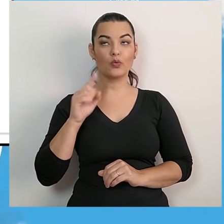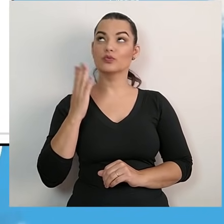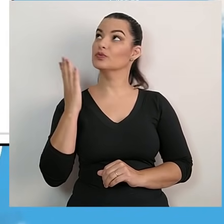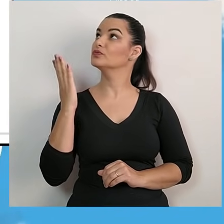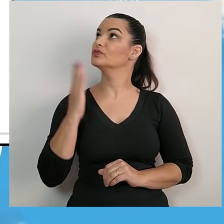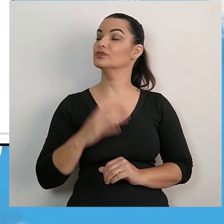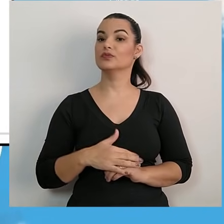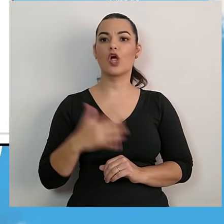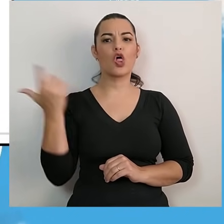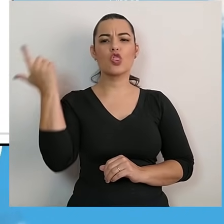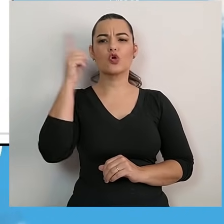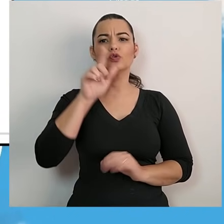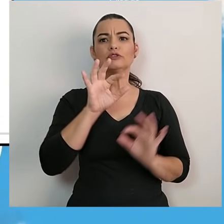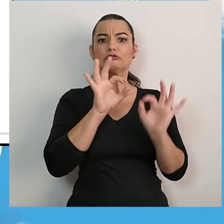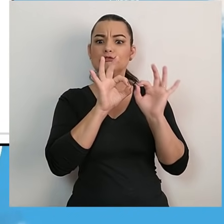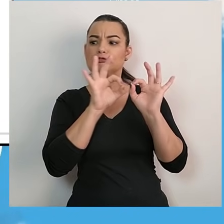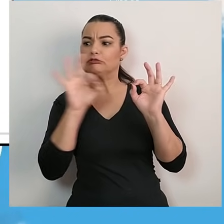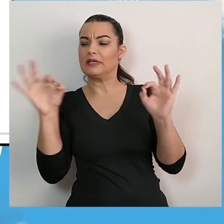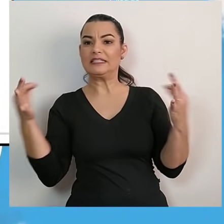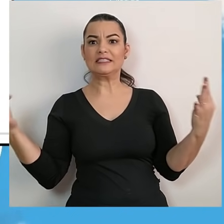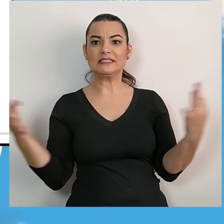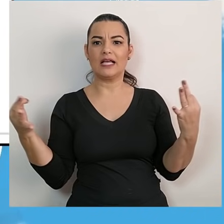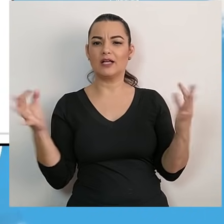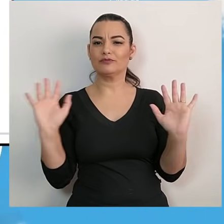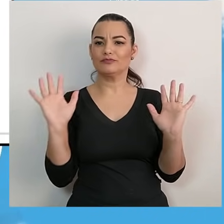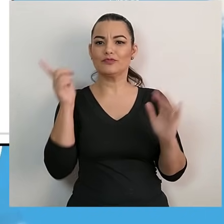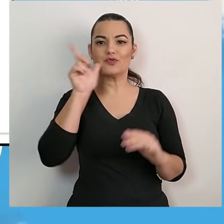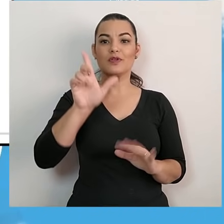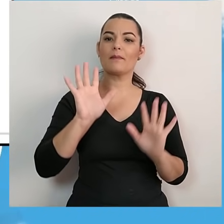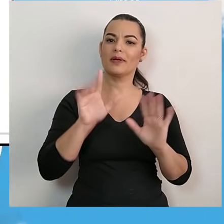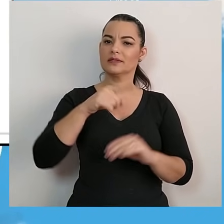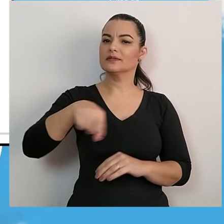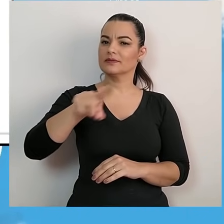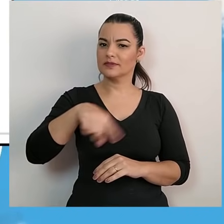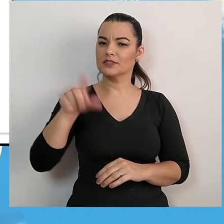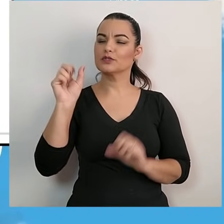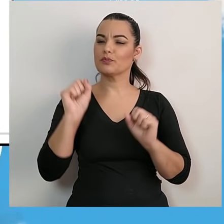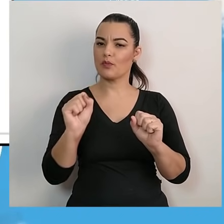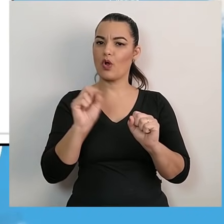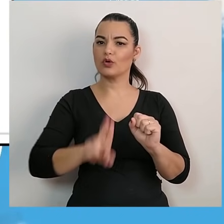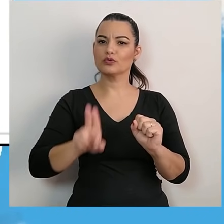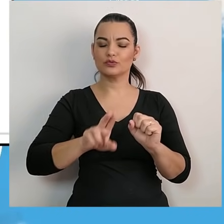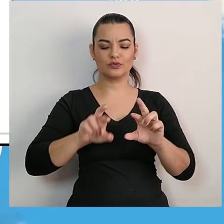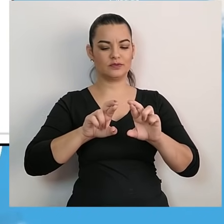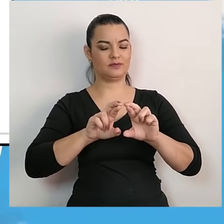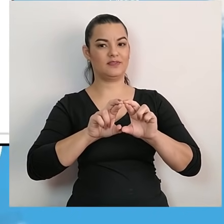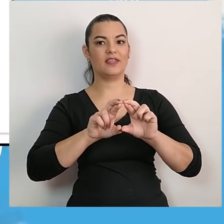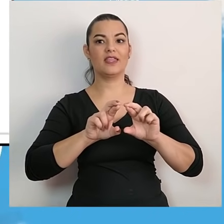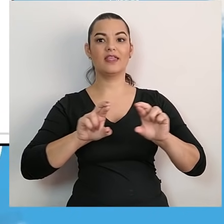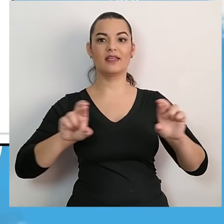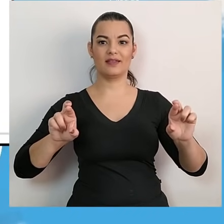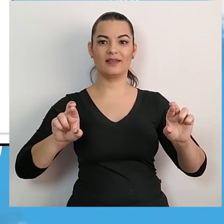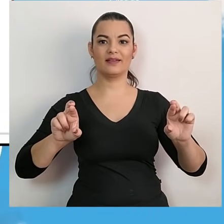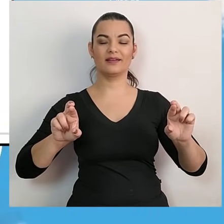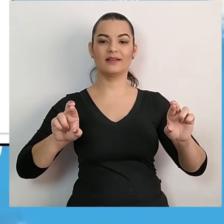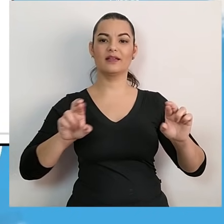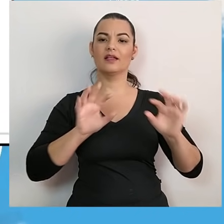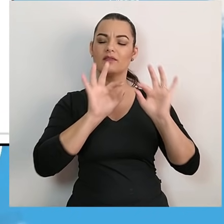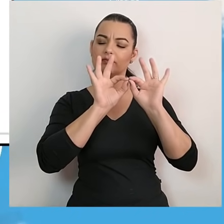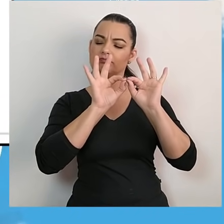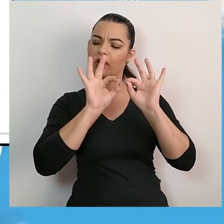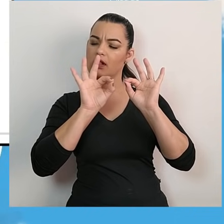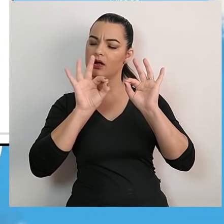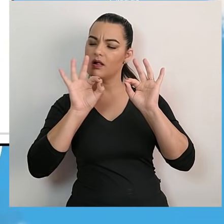A Pro não vai conseguir ir retinho até o outro lado, mas vocês podem colocar uma régua e